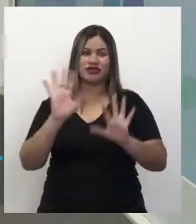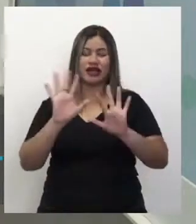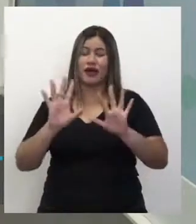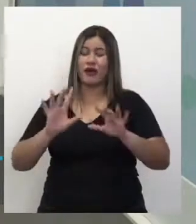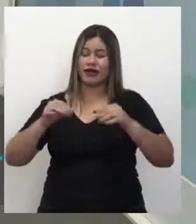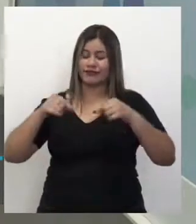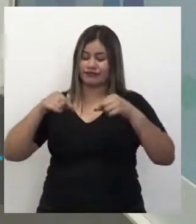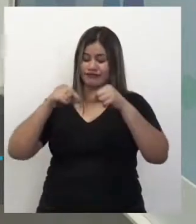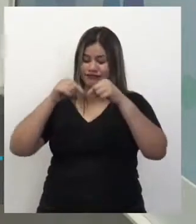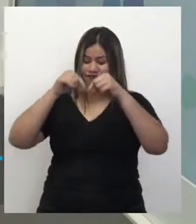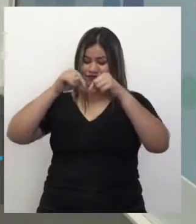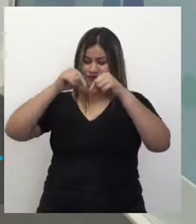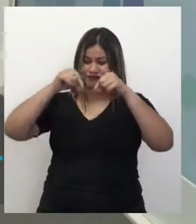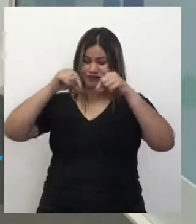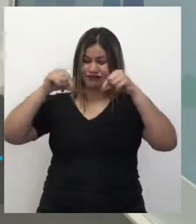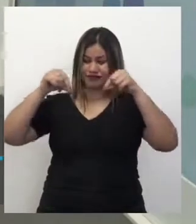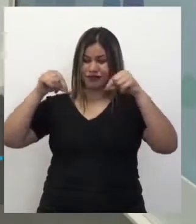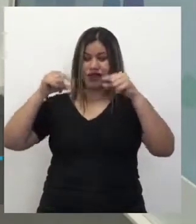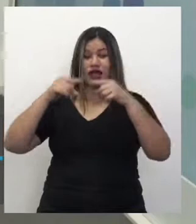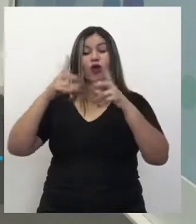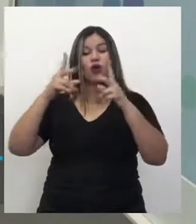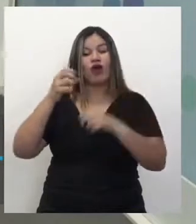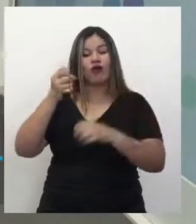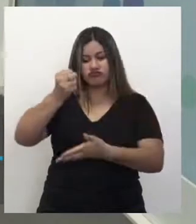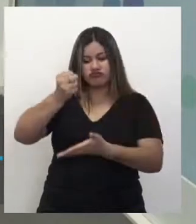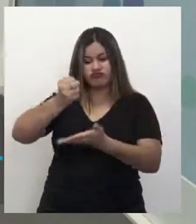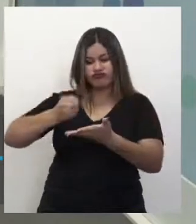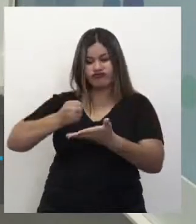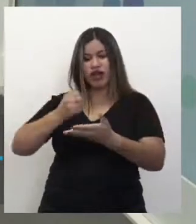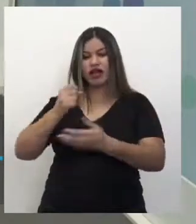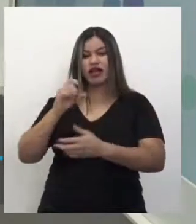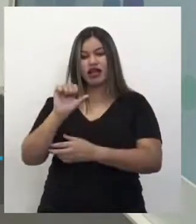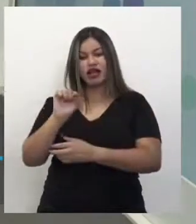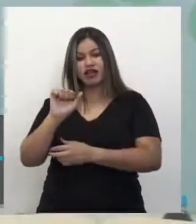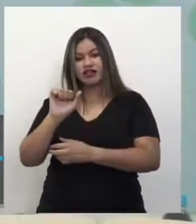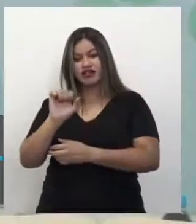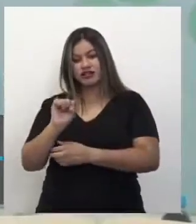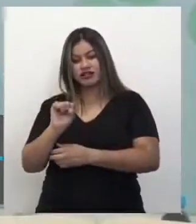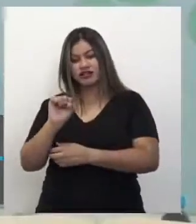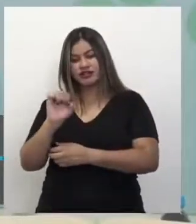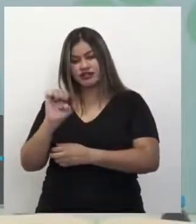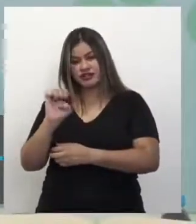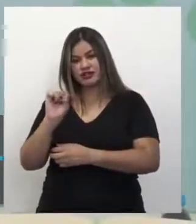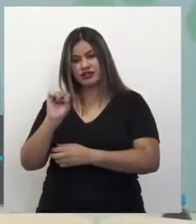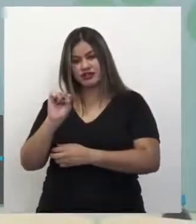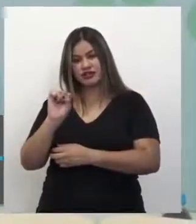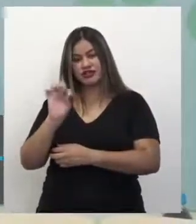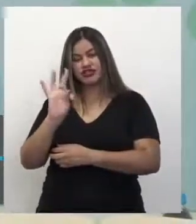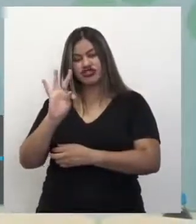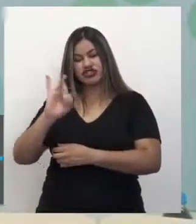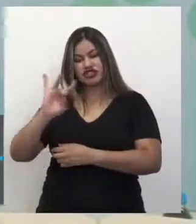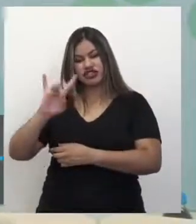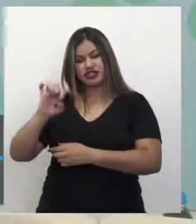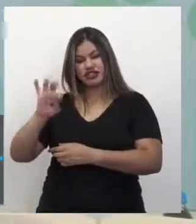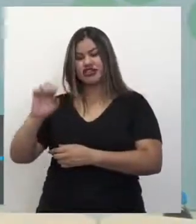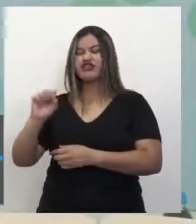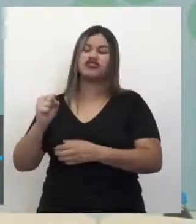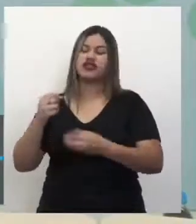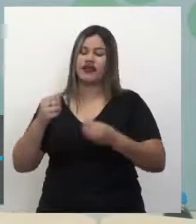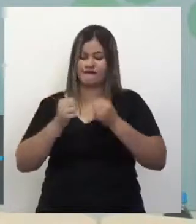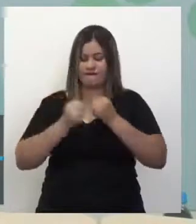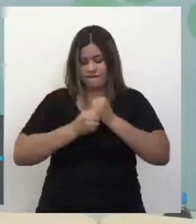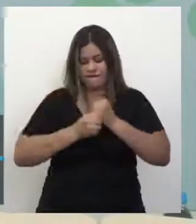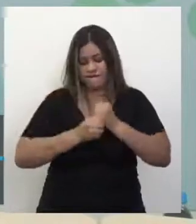fininho. A gente corta com estilete. Mas aí, Fernanda, tem uma coisa que é muito engraçada, né? Porque se você pega a madeira, você sabe que ela tem